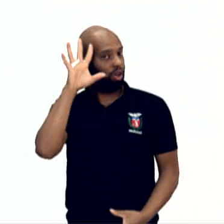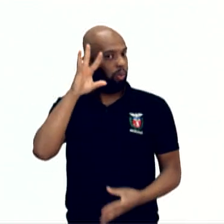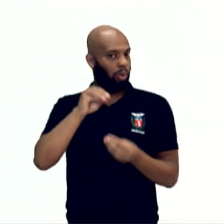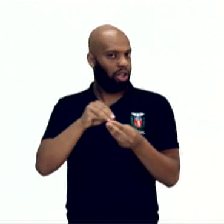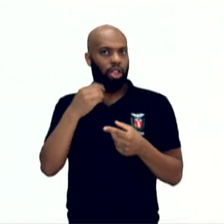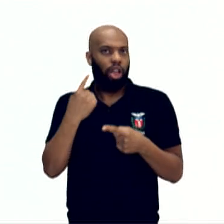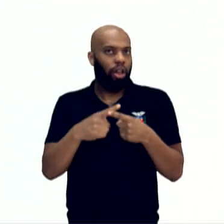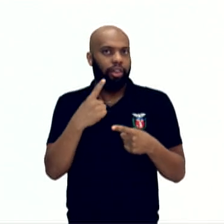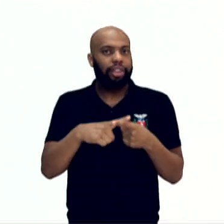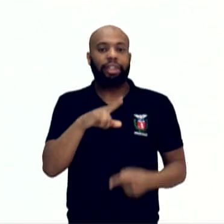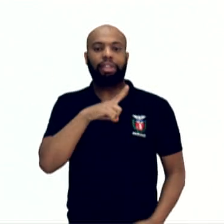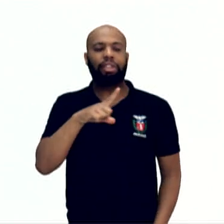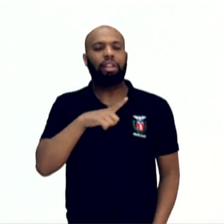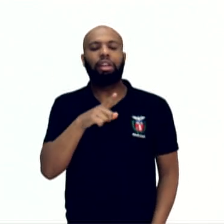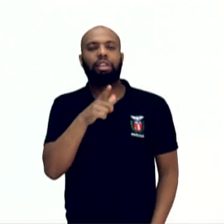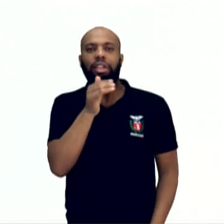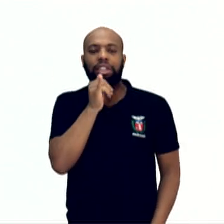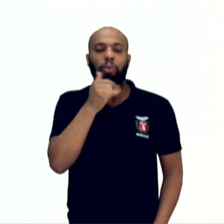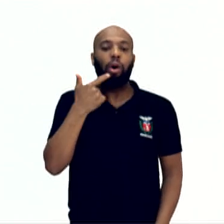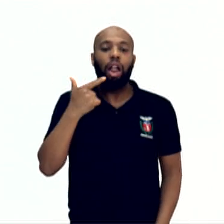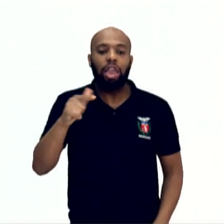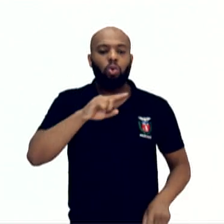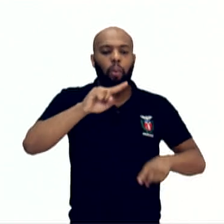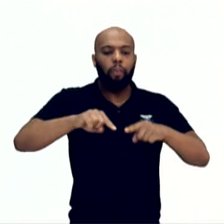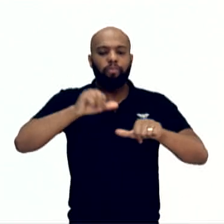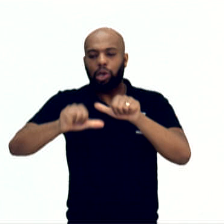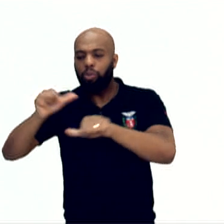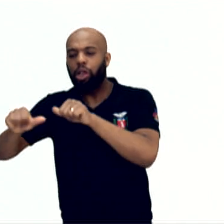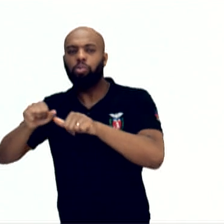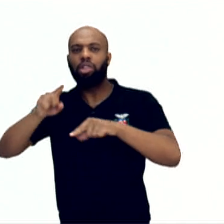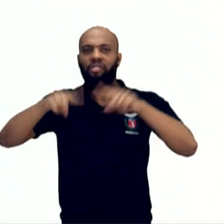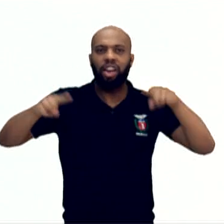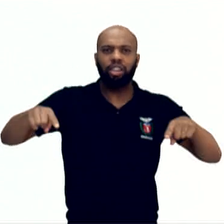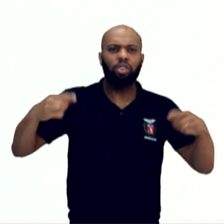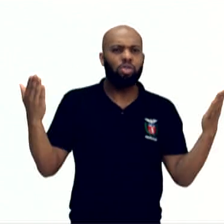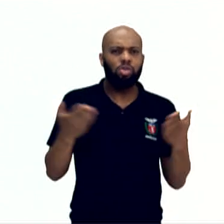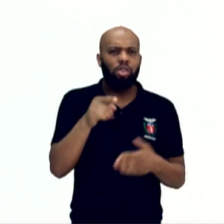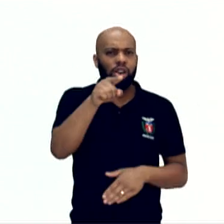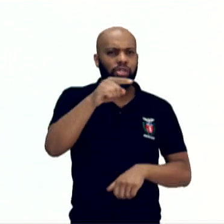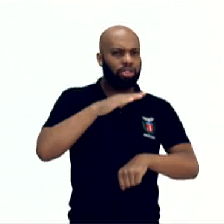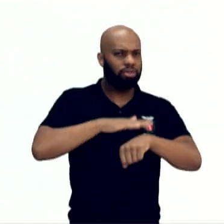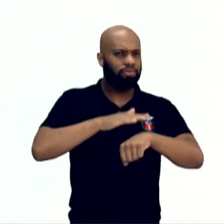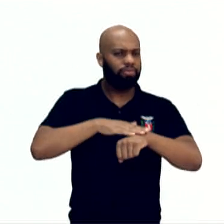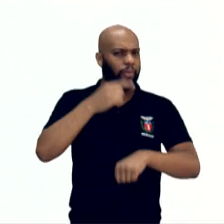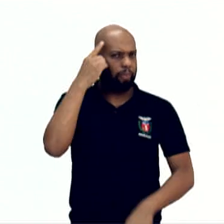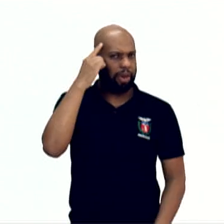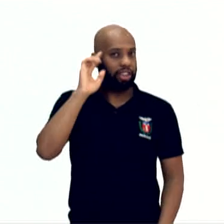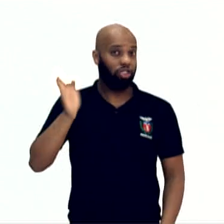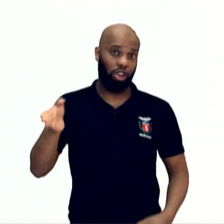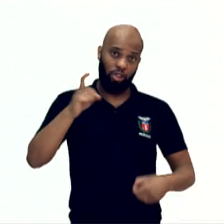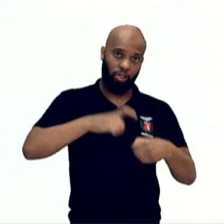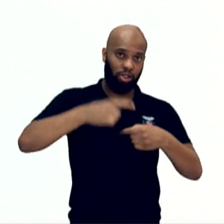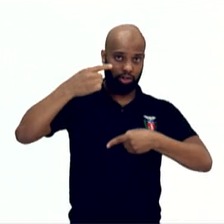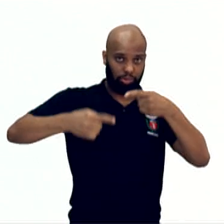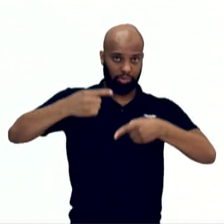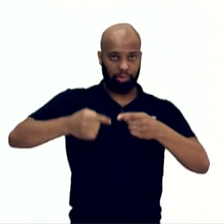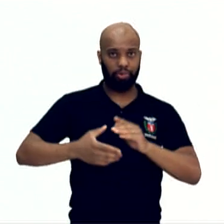muitas vezes, que a língua sofre uma variação. Então, pensem aí e já voltamos para discutir.